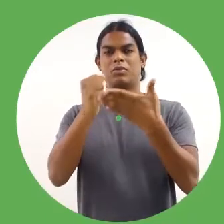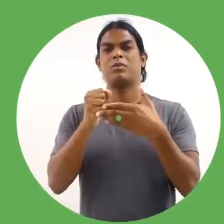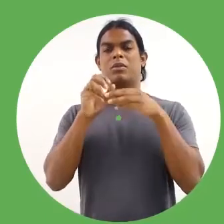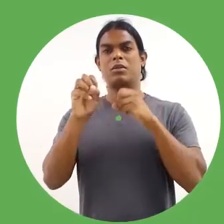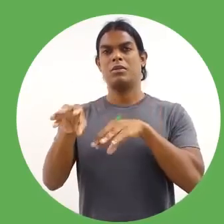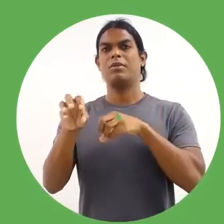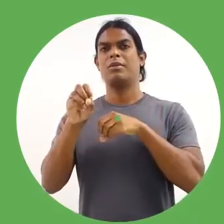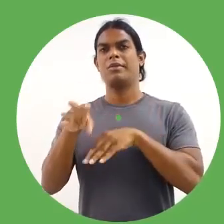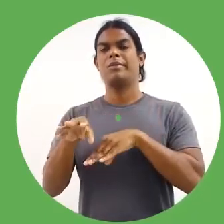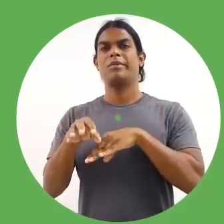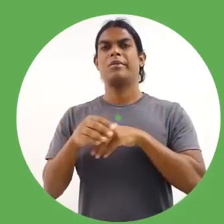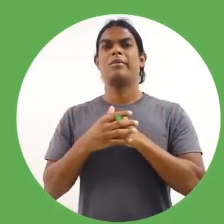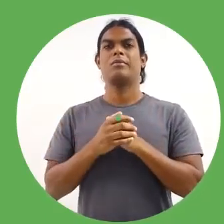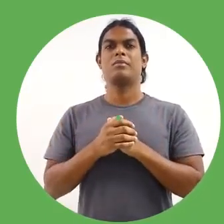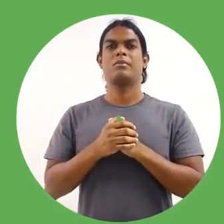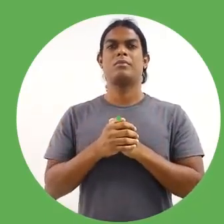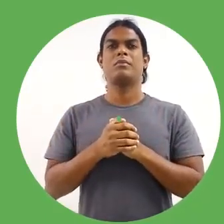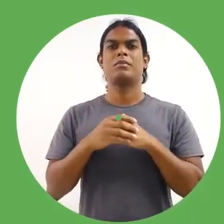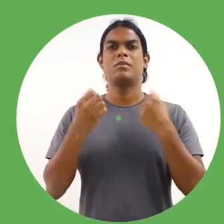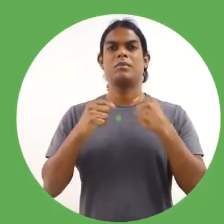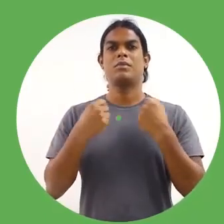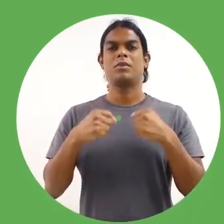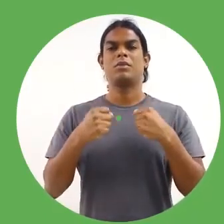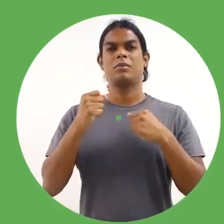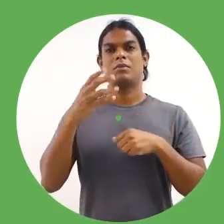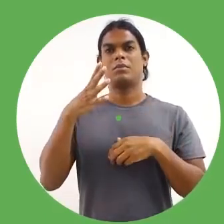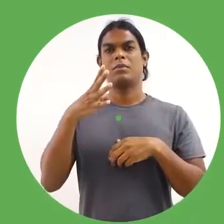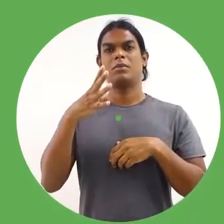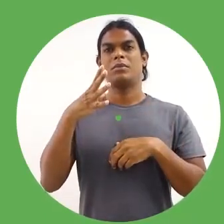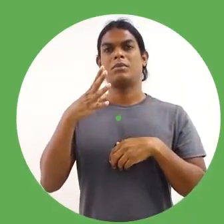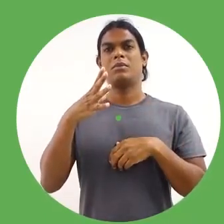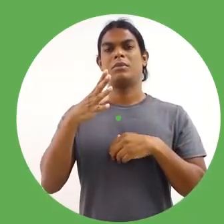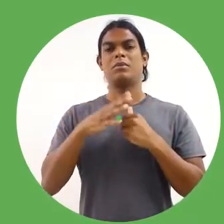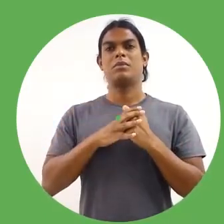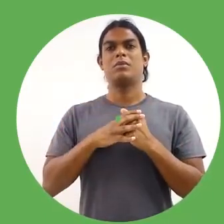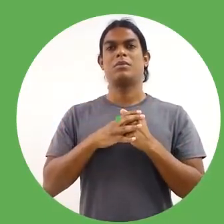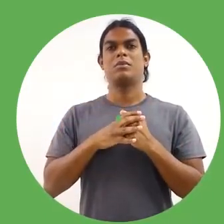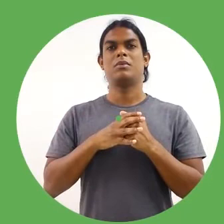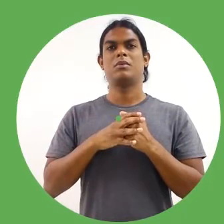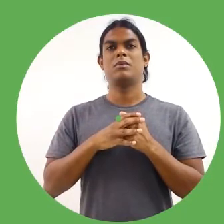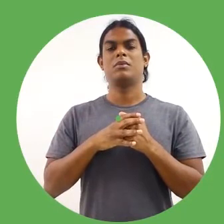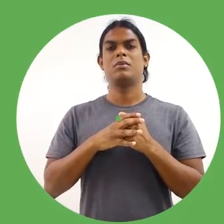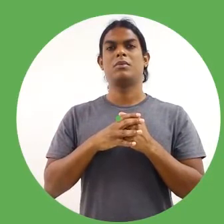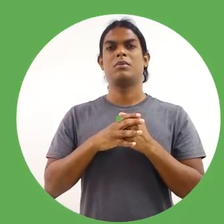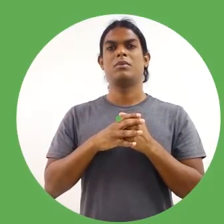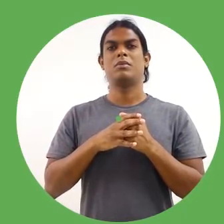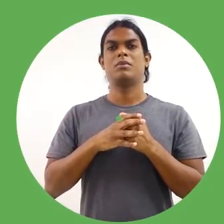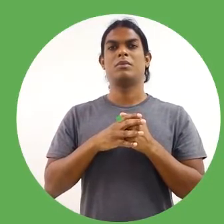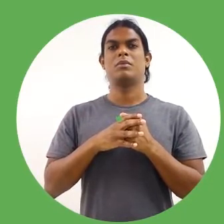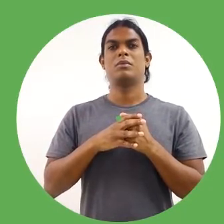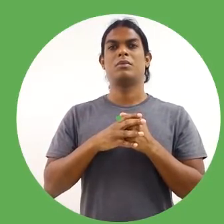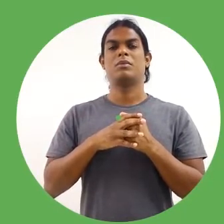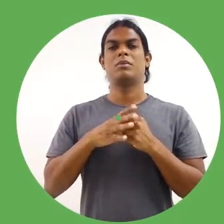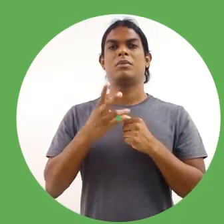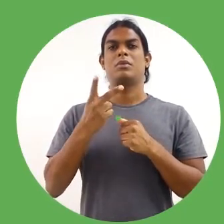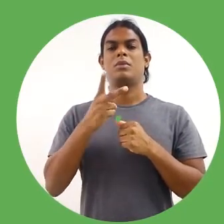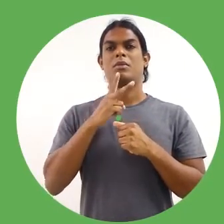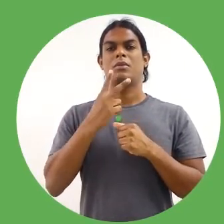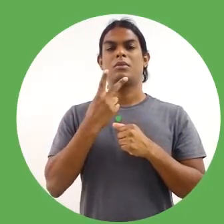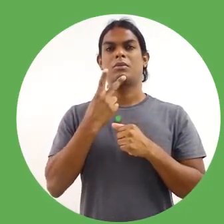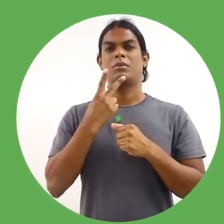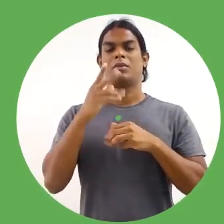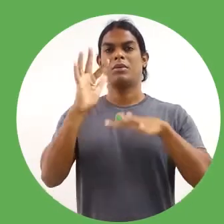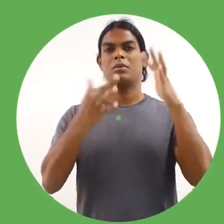ensino-aprendizagem. Logo, podemos reconhecer a serventia, mais uma vez, das tecnologias móveis